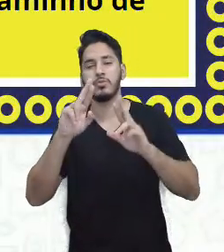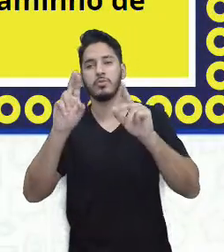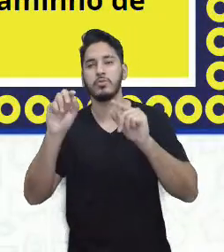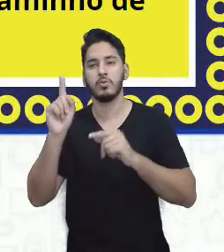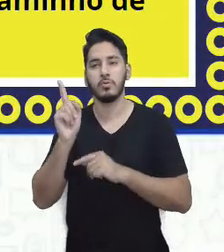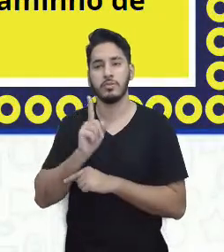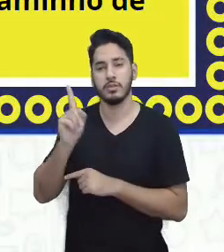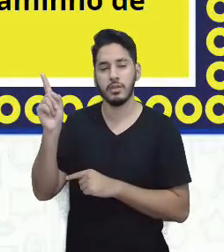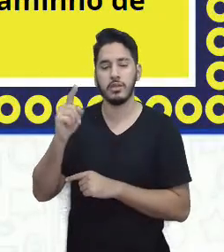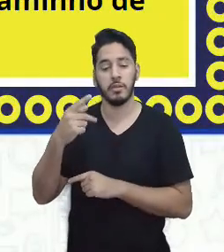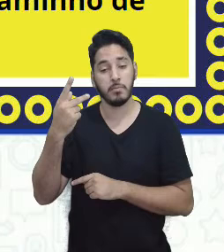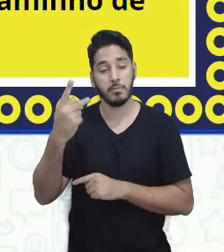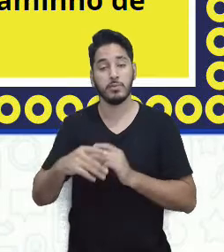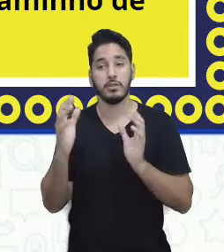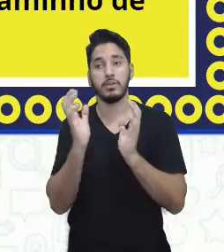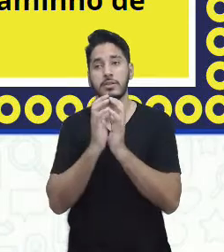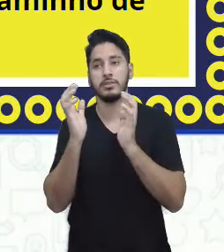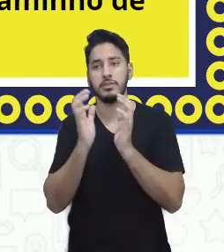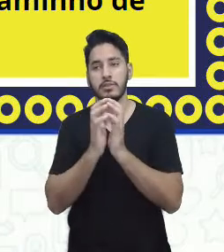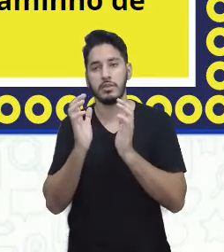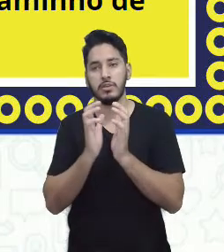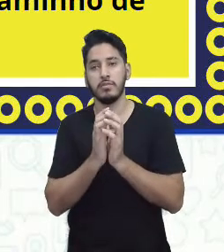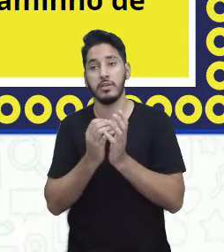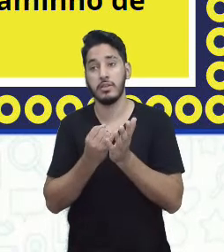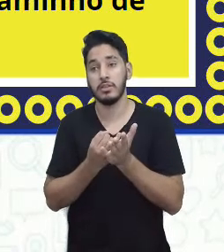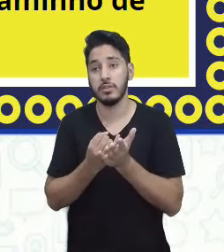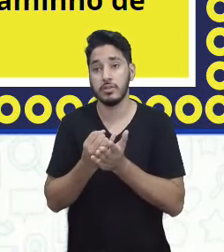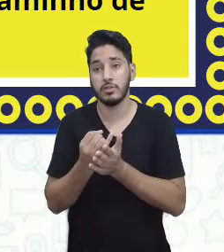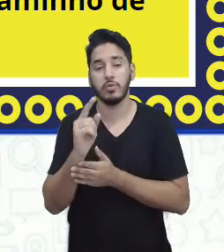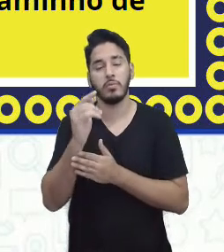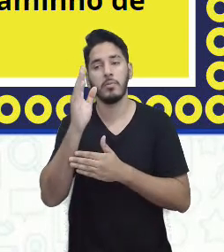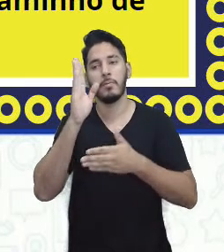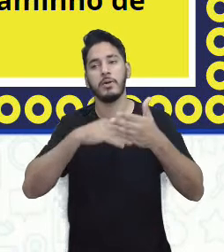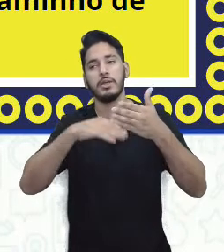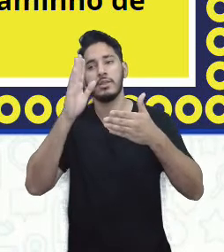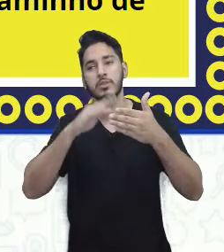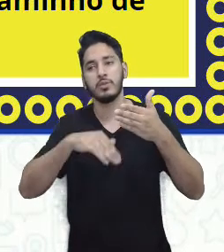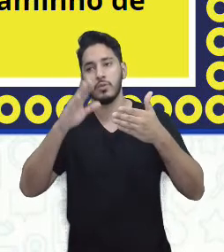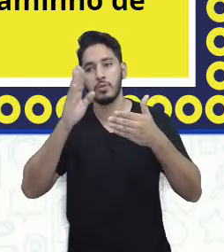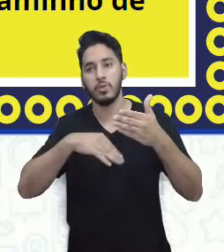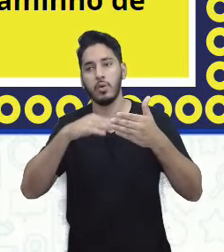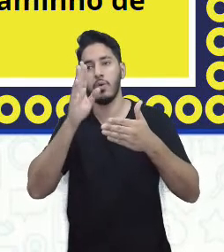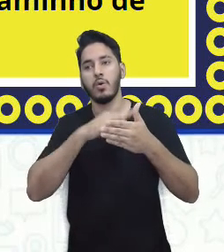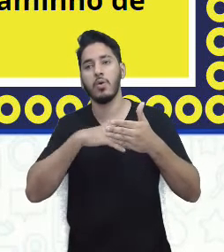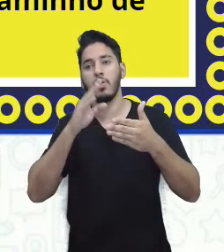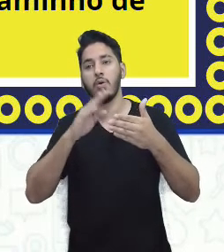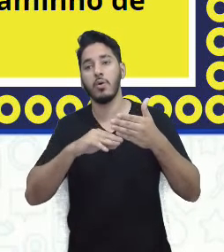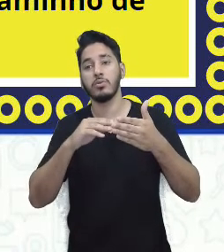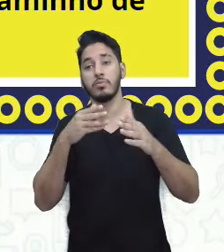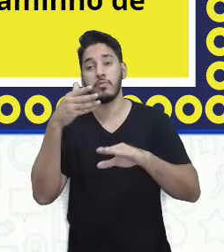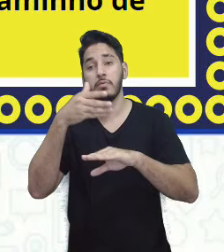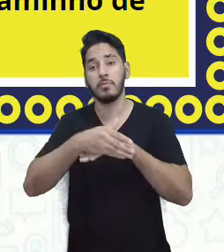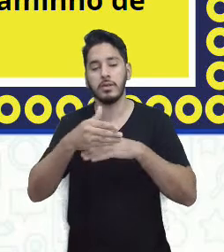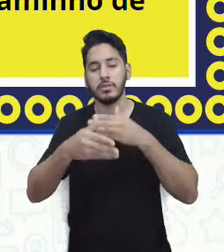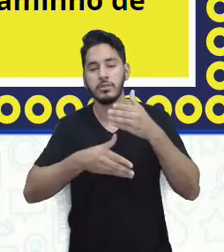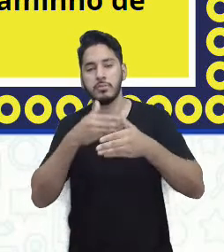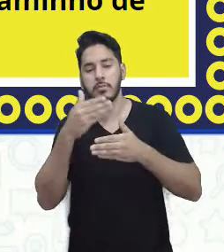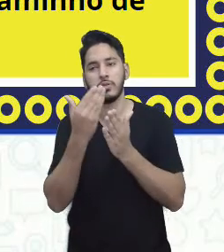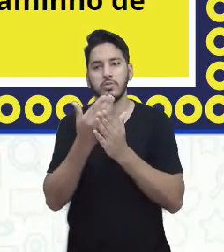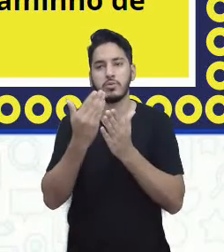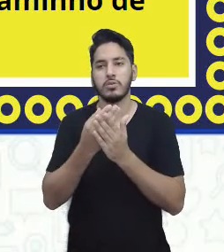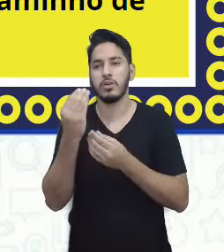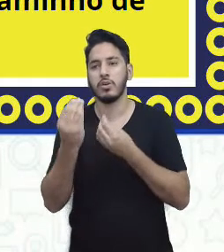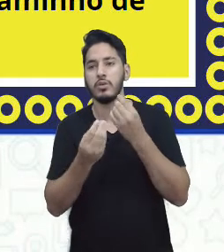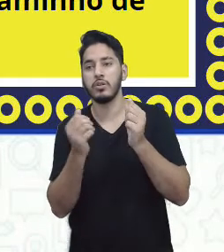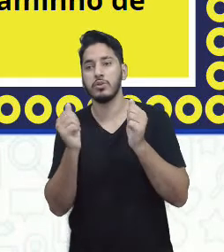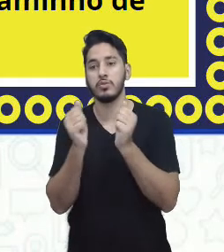Ele é recifense, ele iniciou sua carreira como pintor, depois ele foi participar, ele foi estudar com um dos